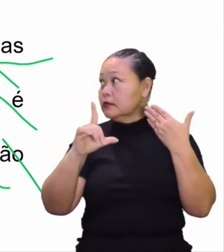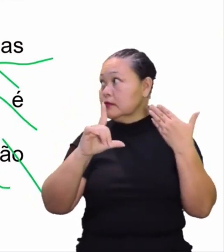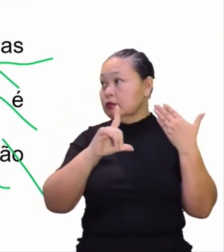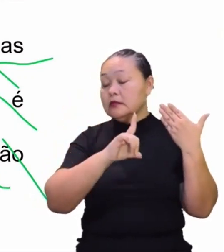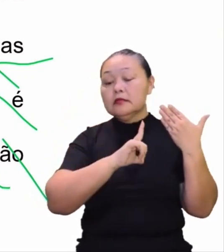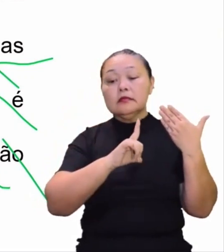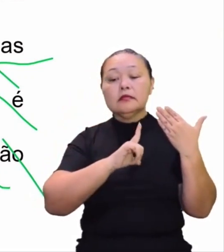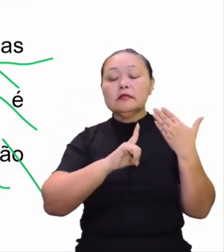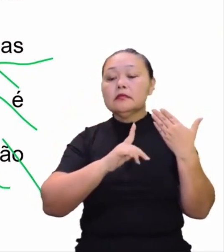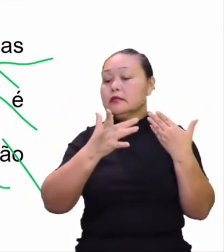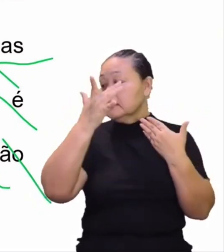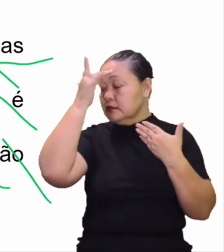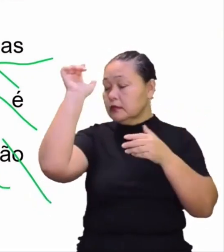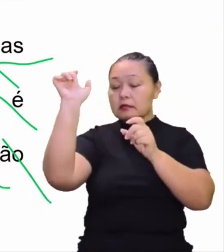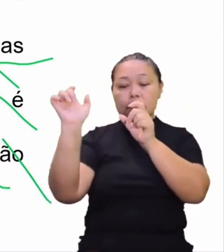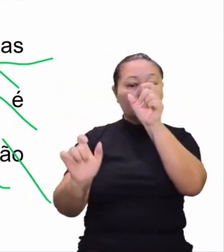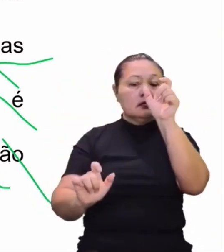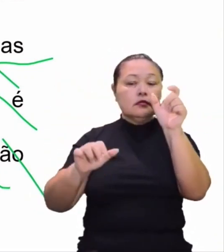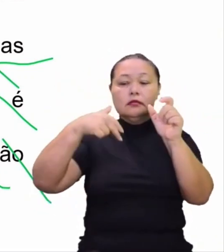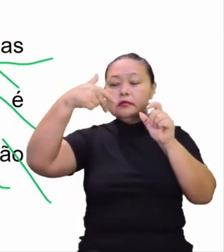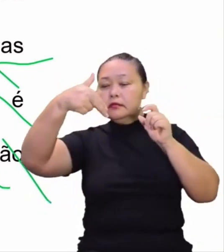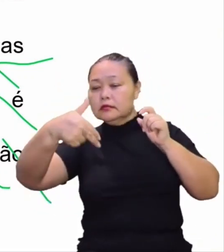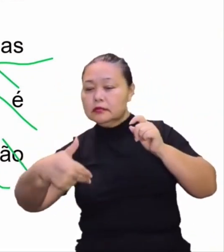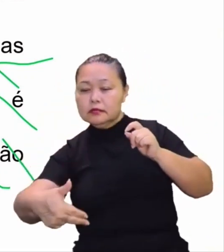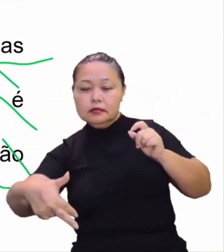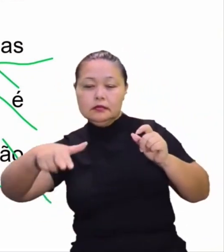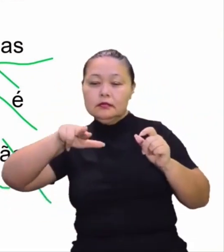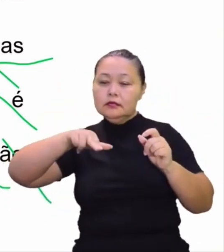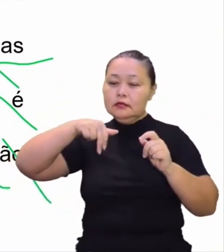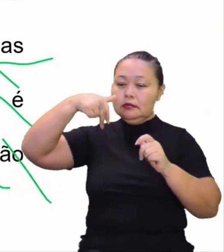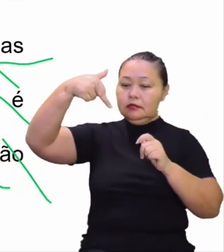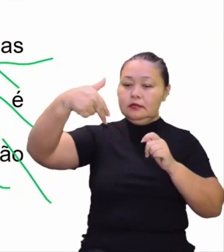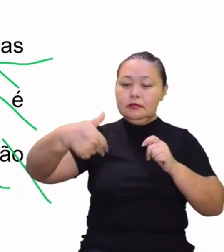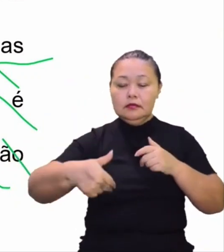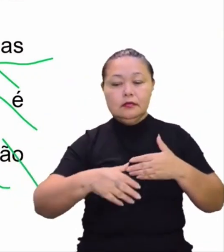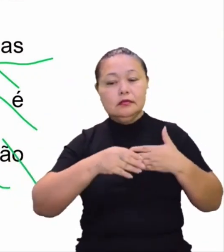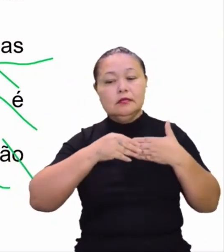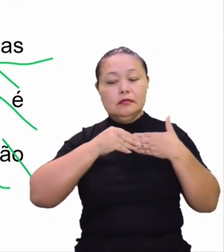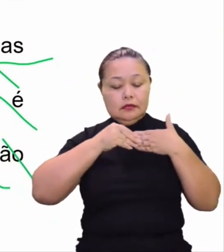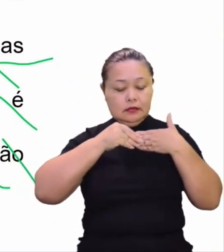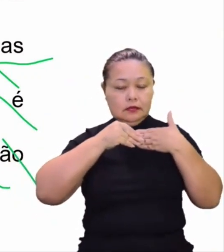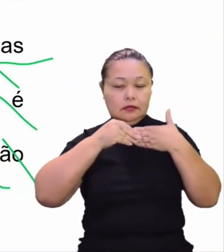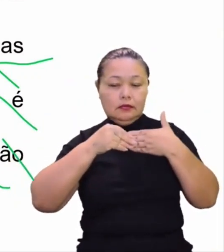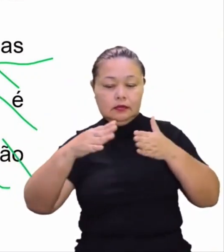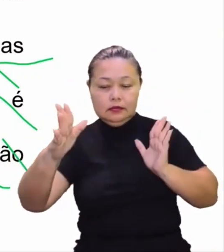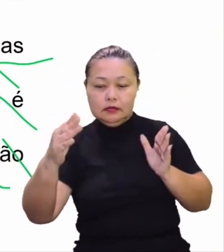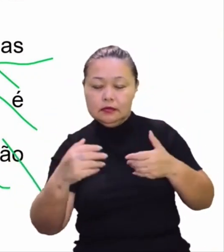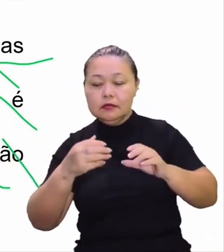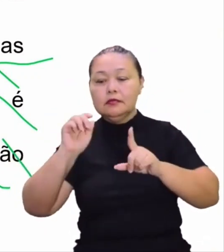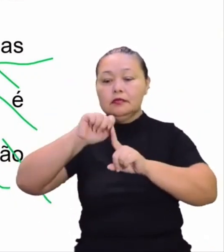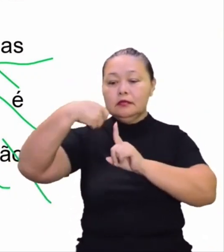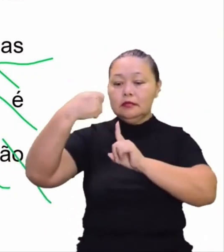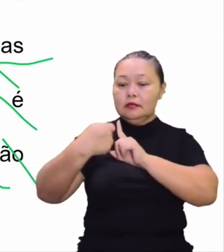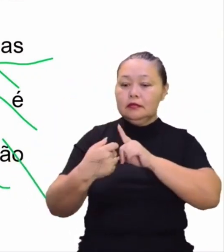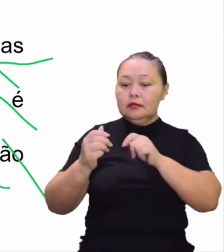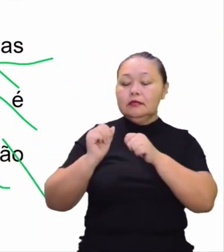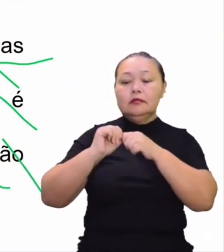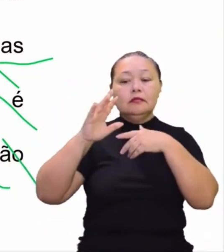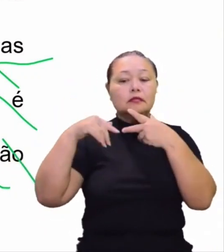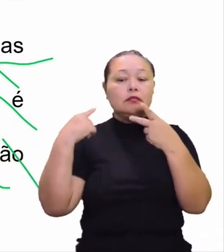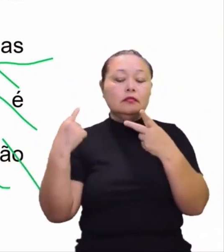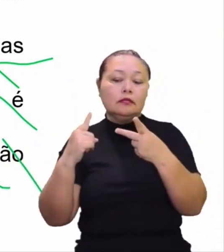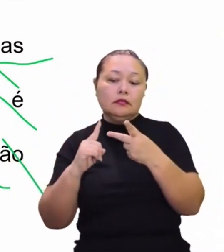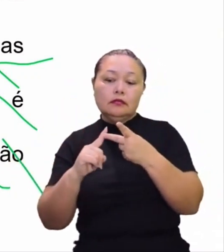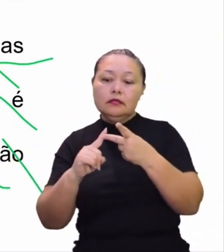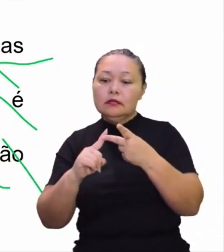tem um monte de peão subindo e descendo aquele barranco, levando cachos de banana.